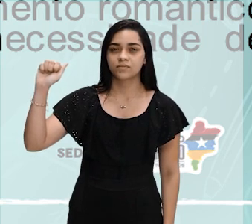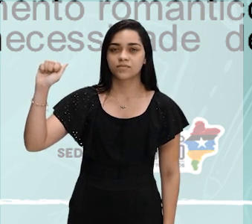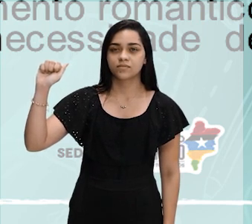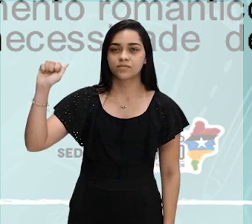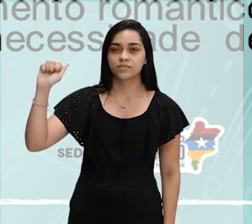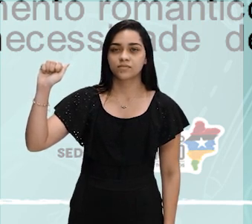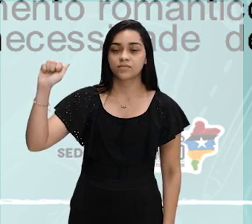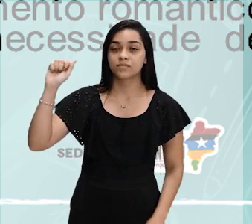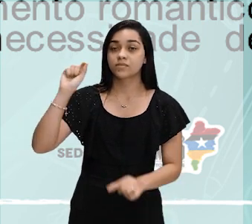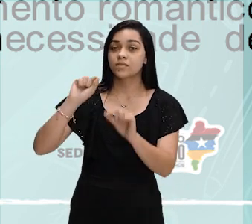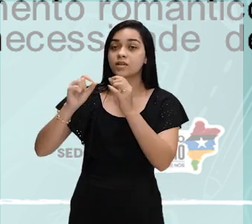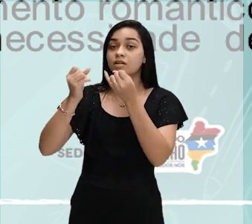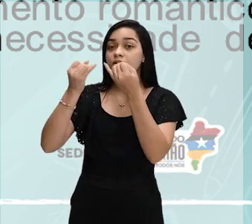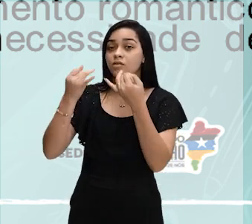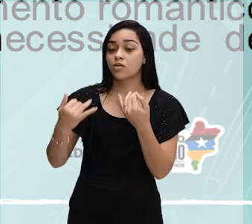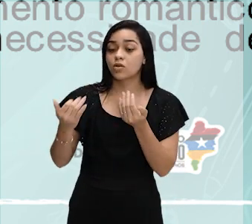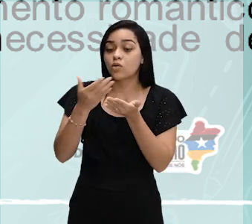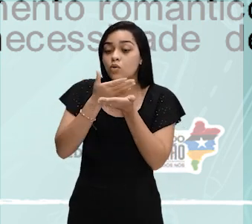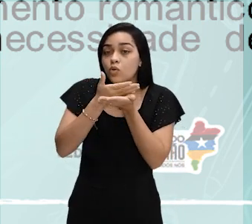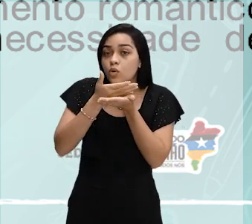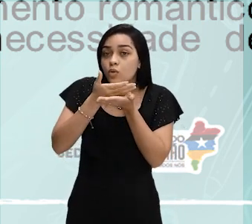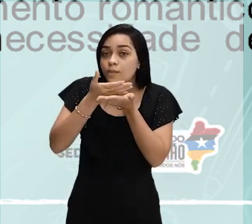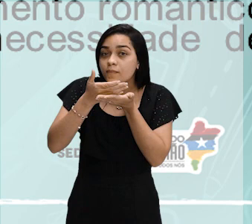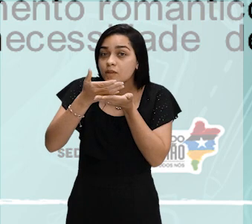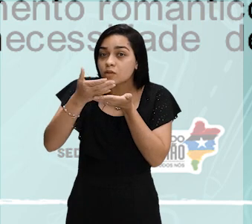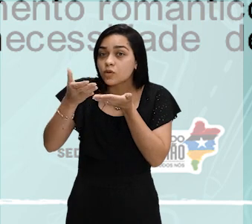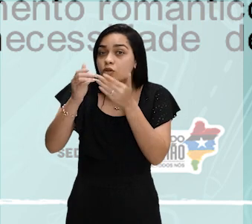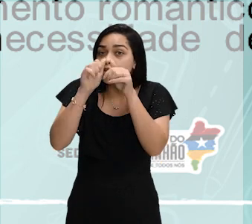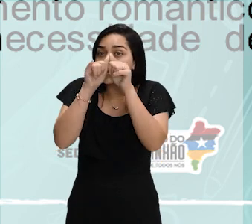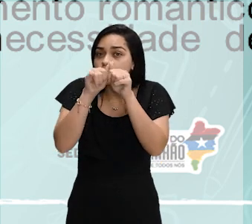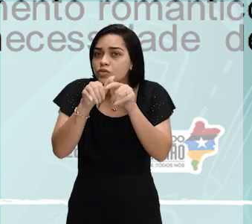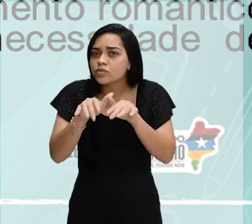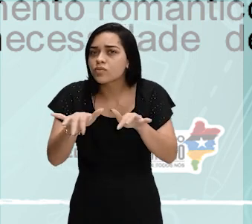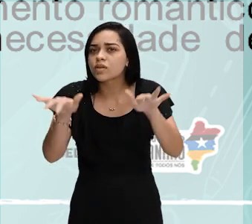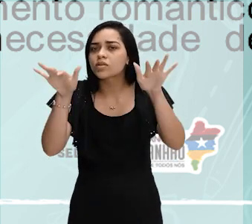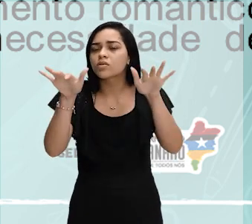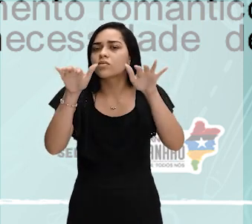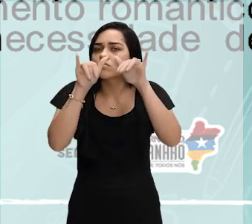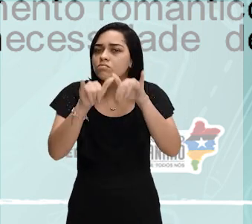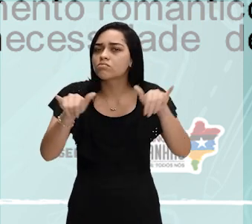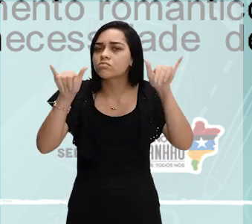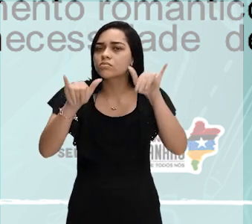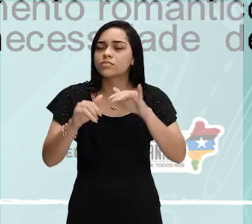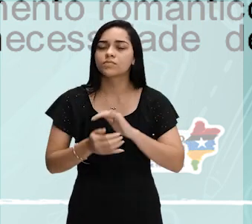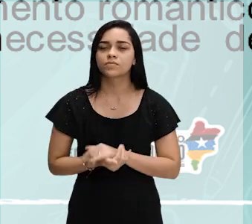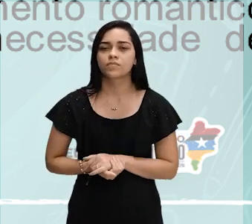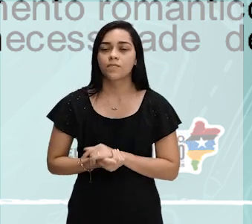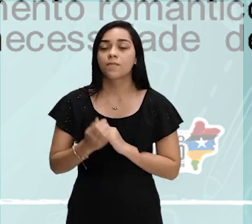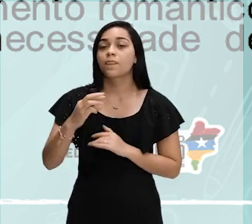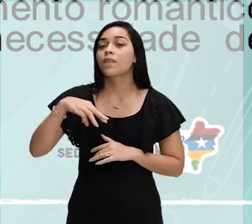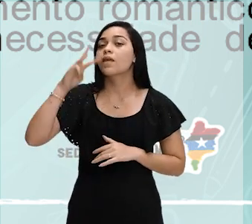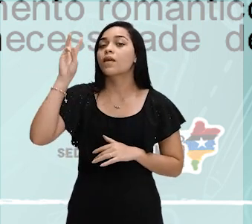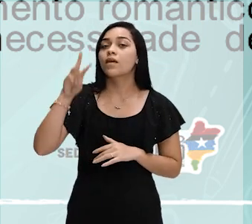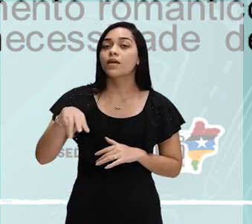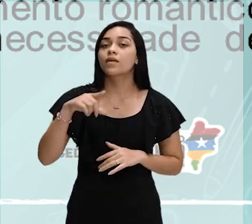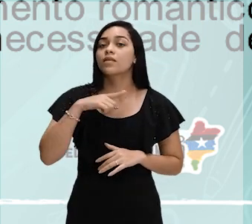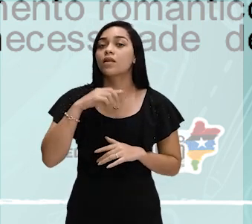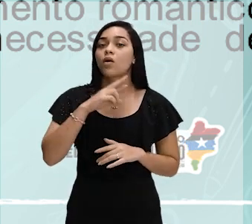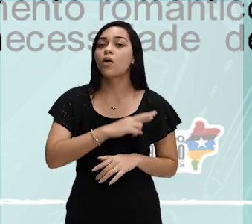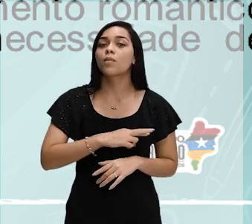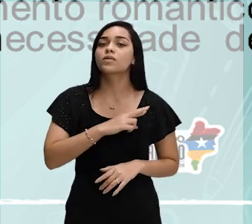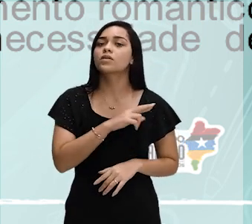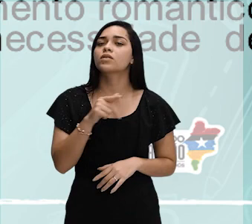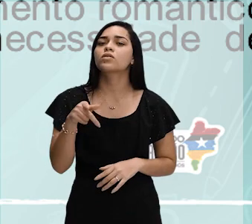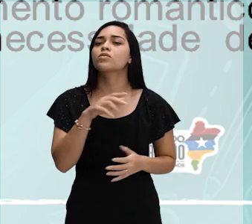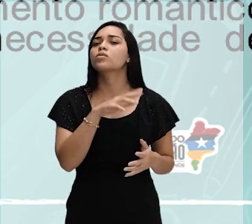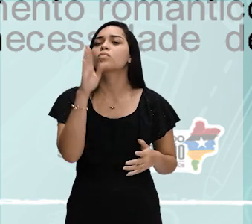sua obra. Olha só, ele foi o introdutor e o divulgador. Gente, quem foi que introduziu o romantismo no